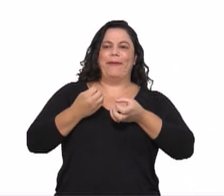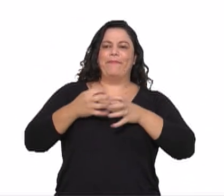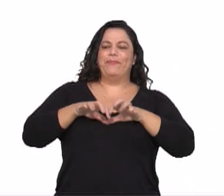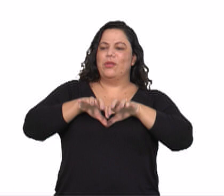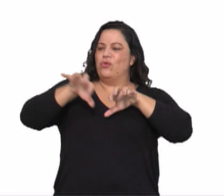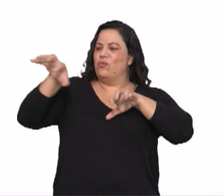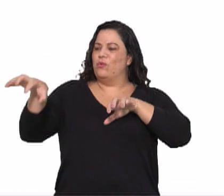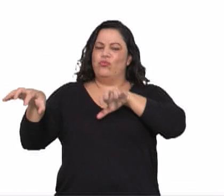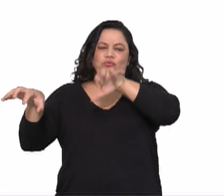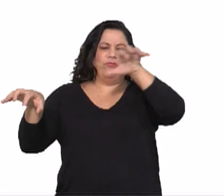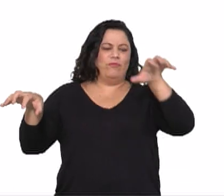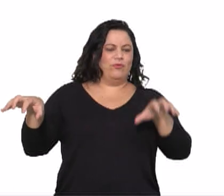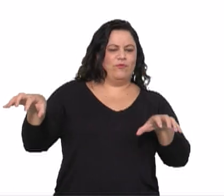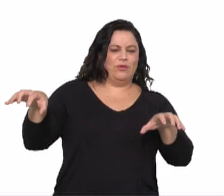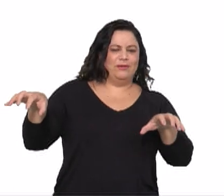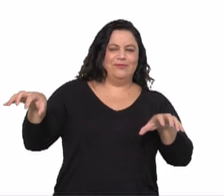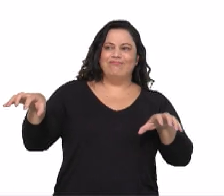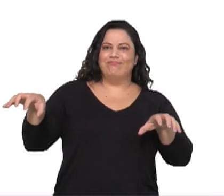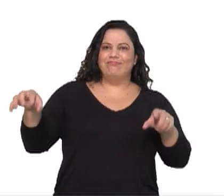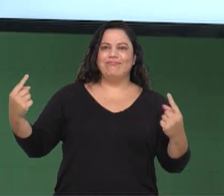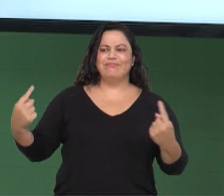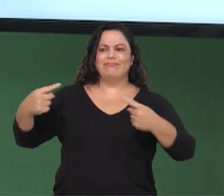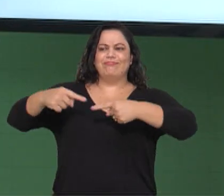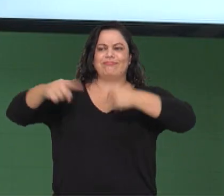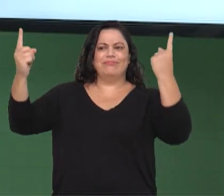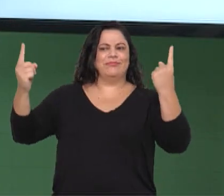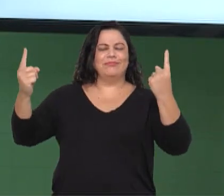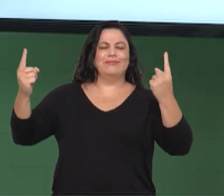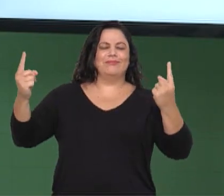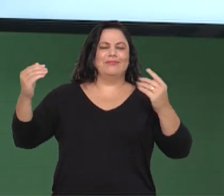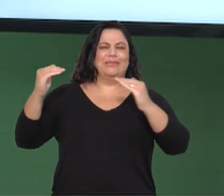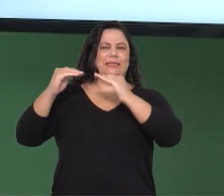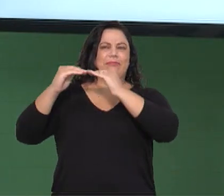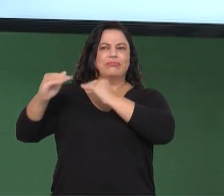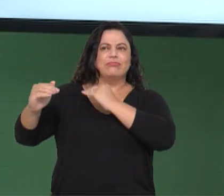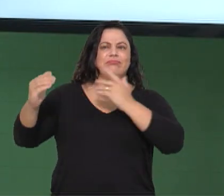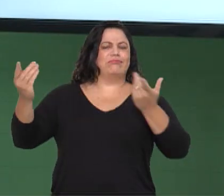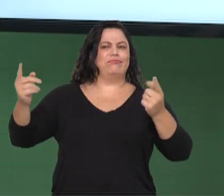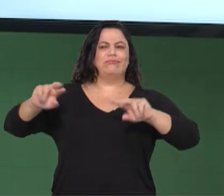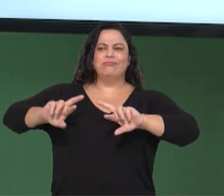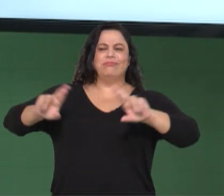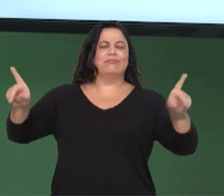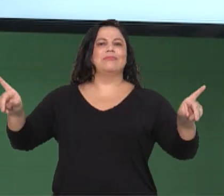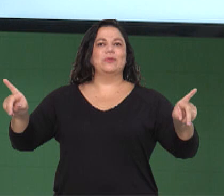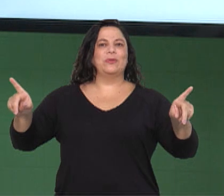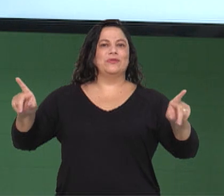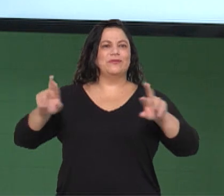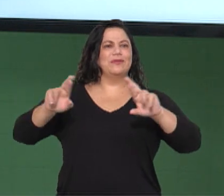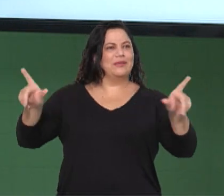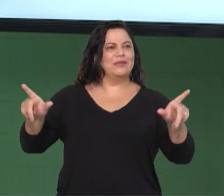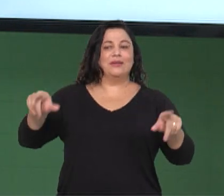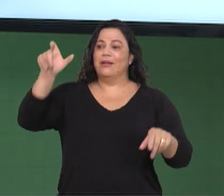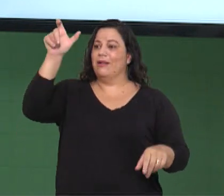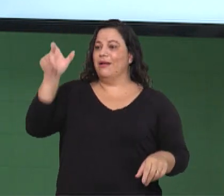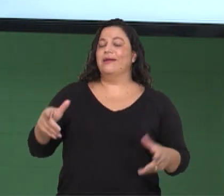era isso, outra hora ele era aquilo. Então eram coisas diferentes, esse